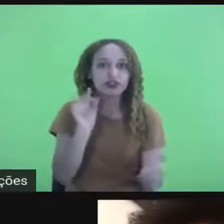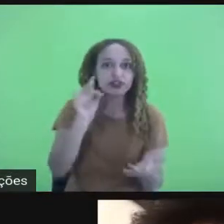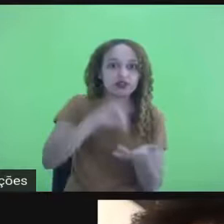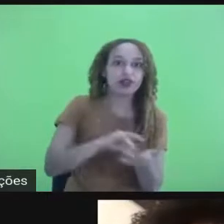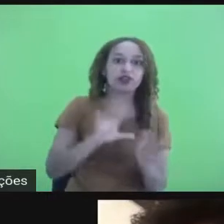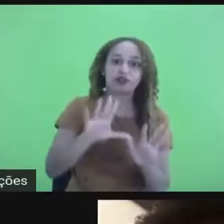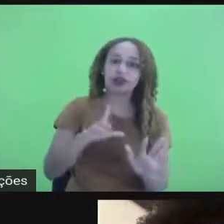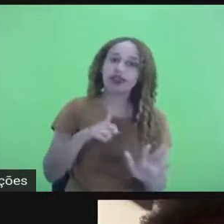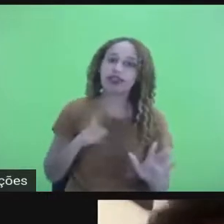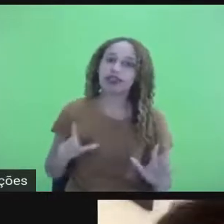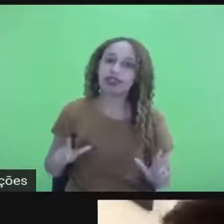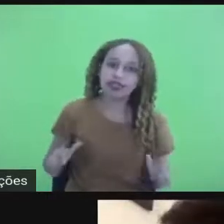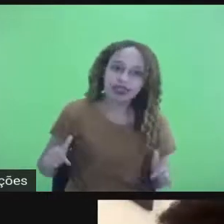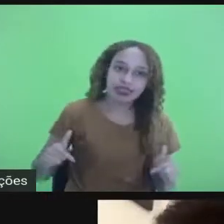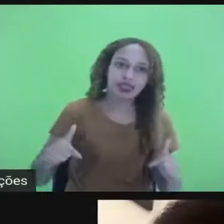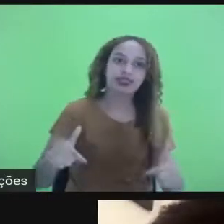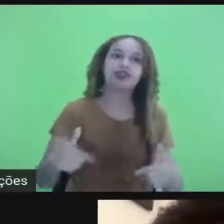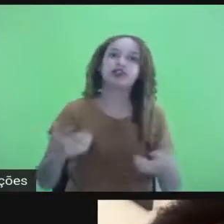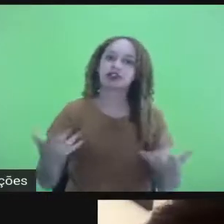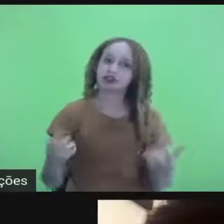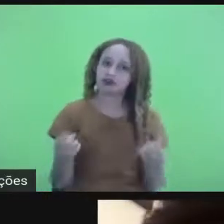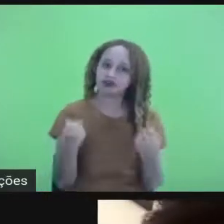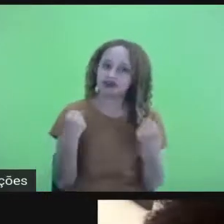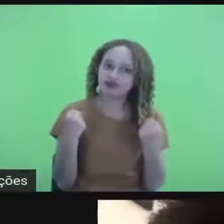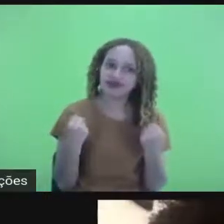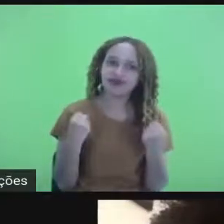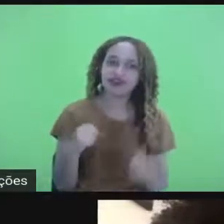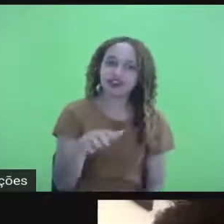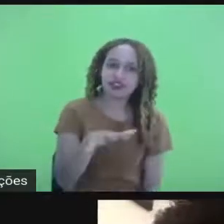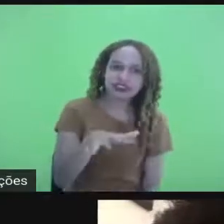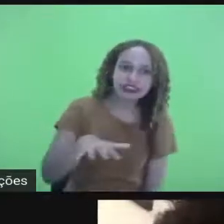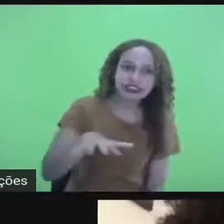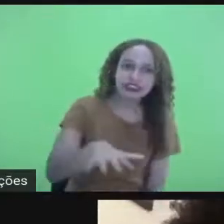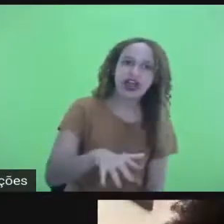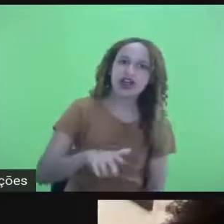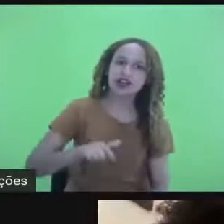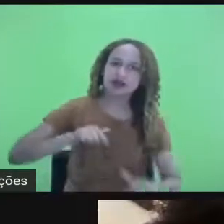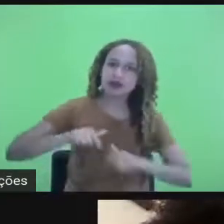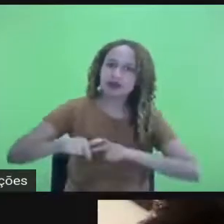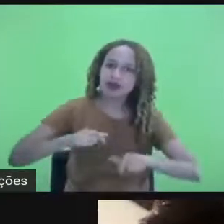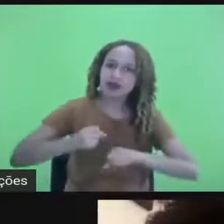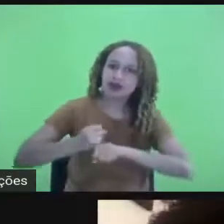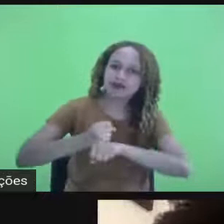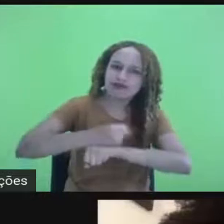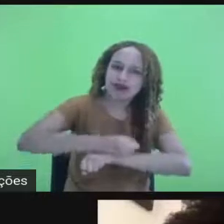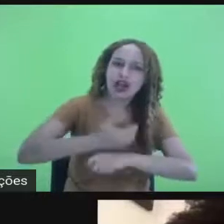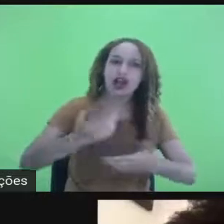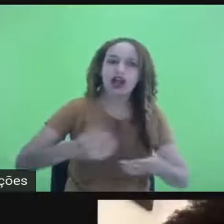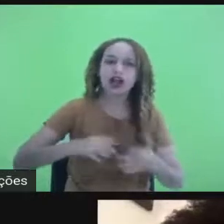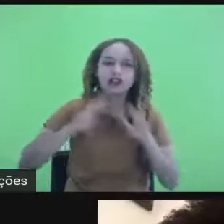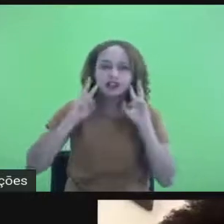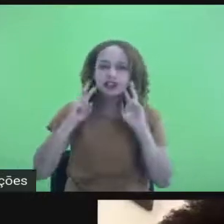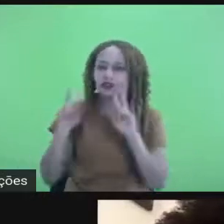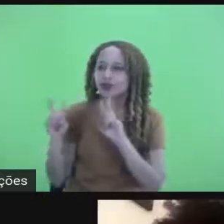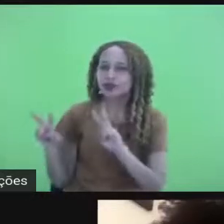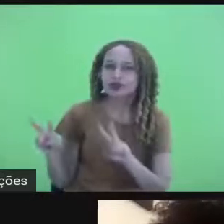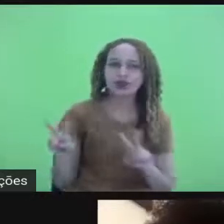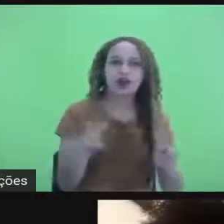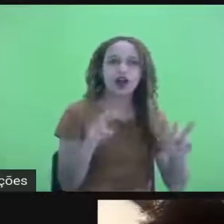tem uma atuação muito expressiva em campo, trabalho de campo, trabalho de leitura de cidade, trabalho